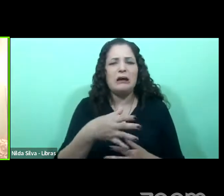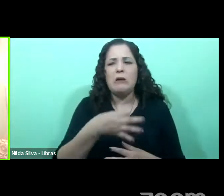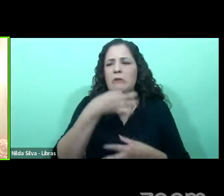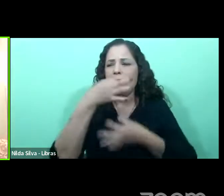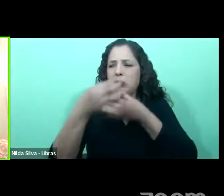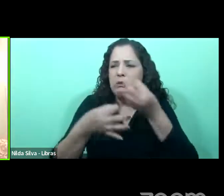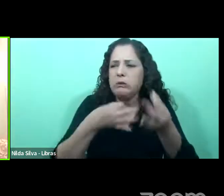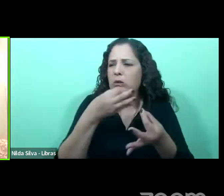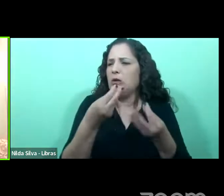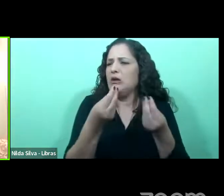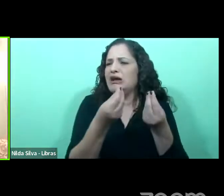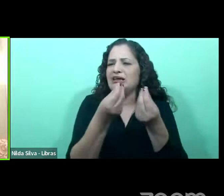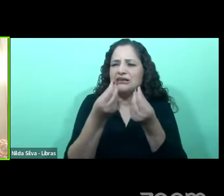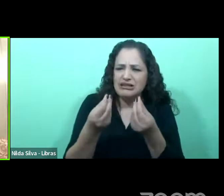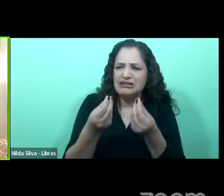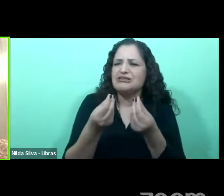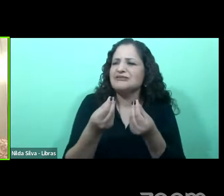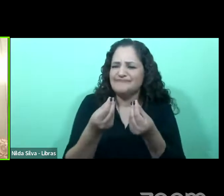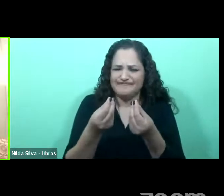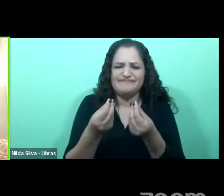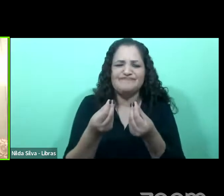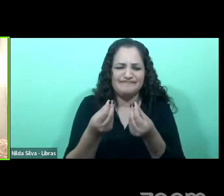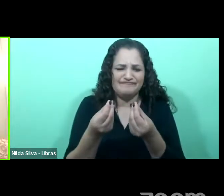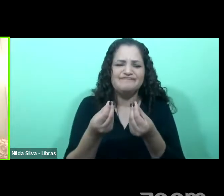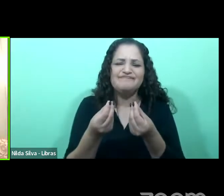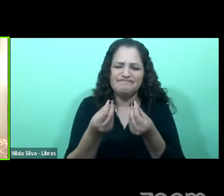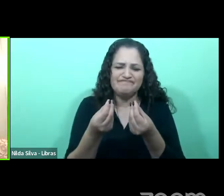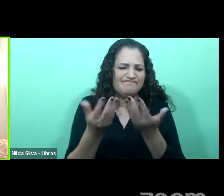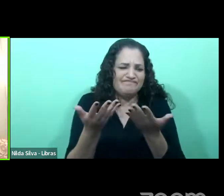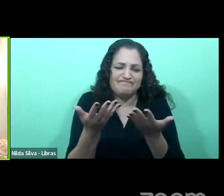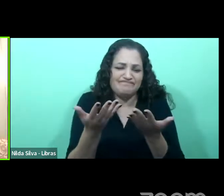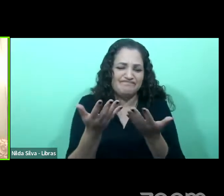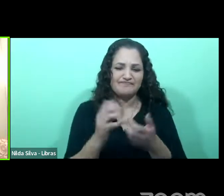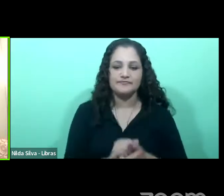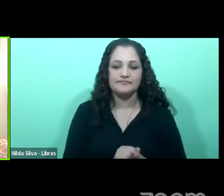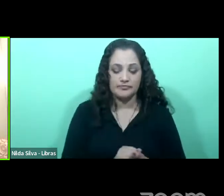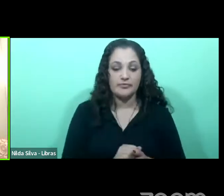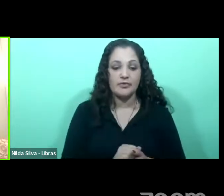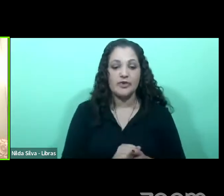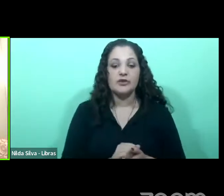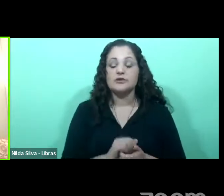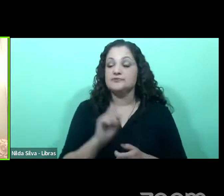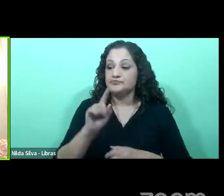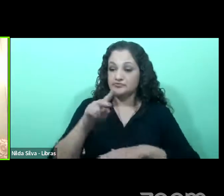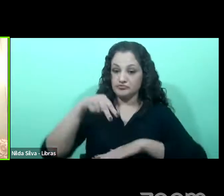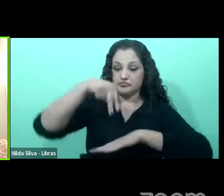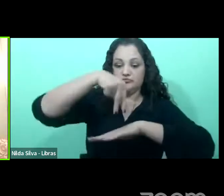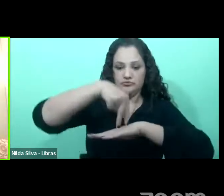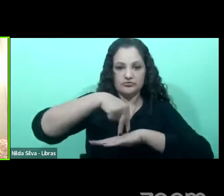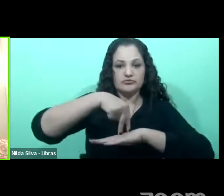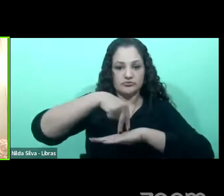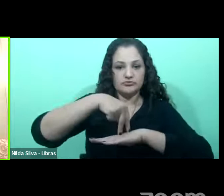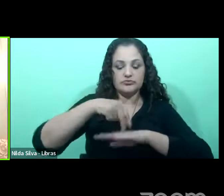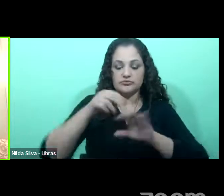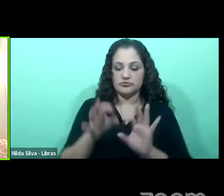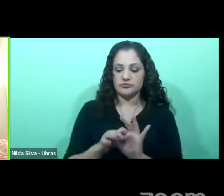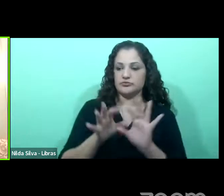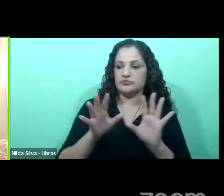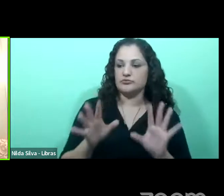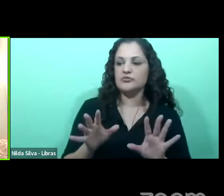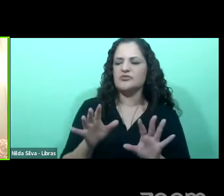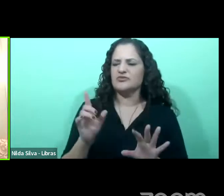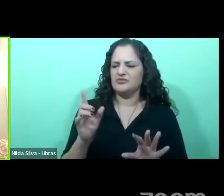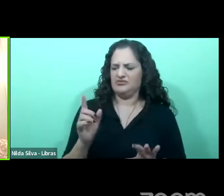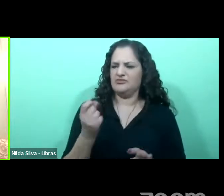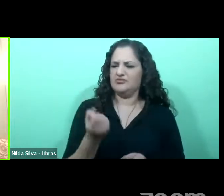é muito tecnocrático. A alteridade na infância tem um caráter interessante. Como não conseguimos enxergar